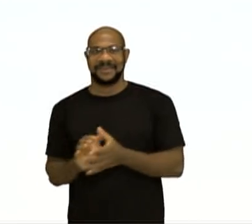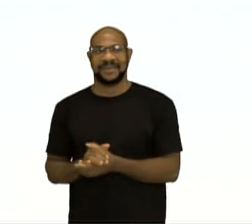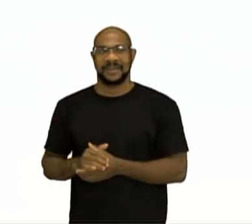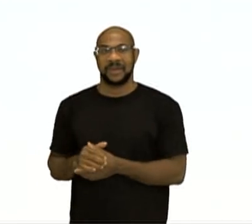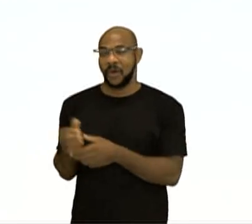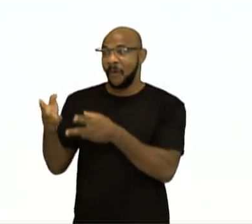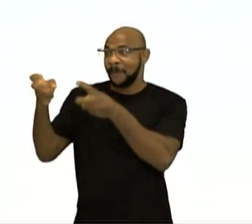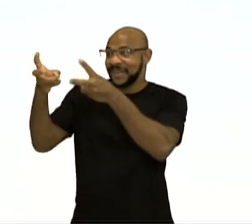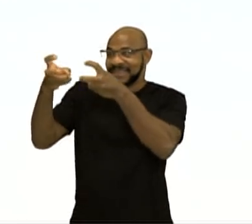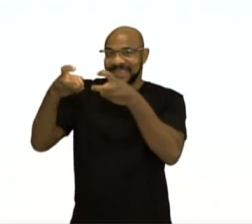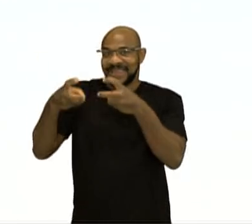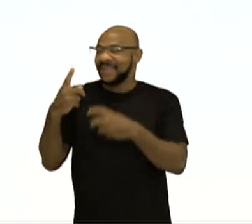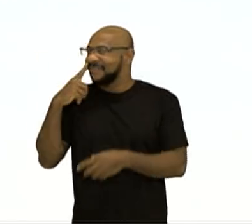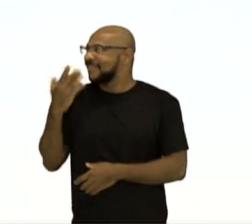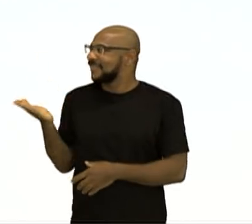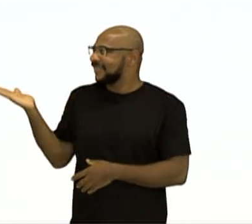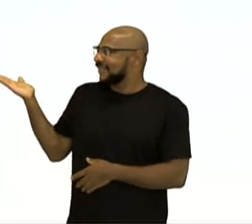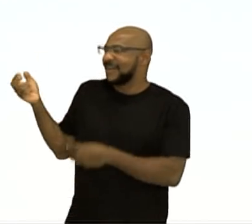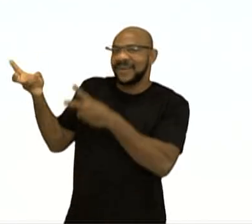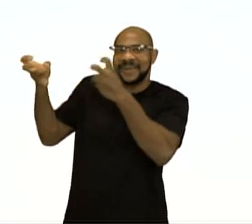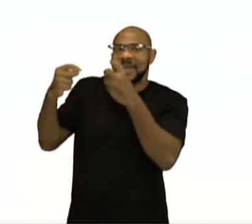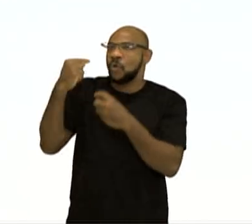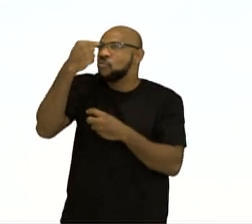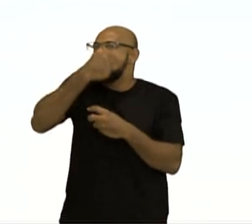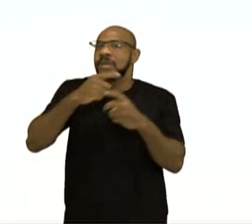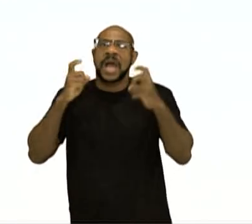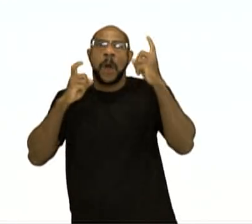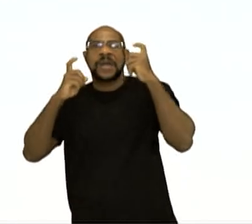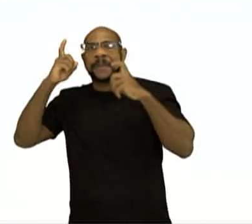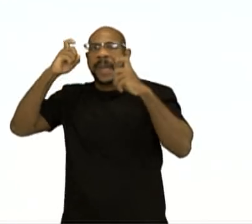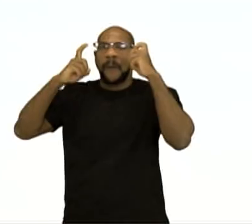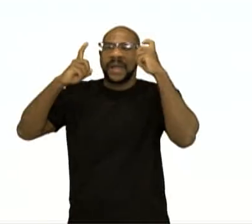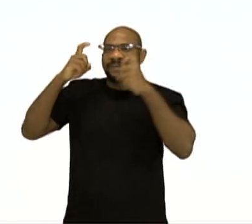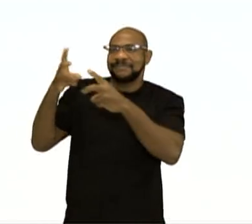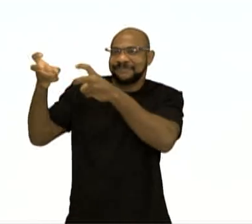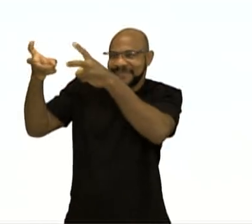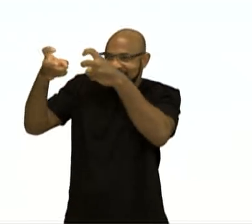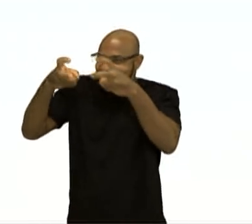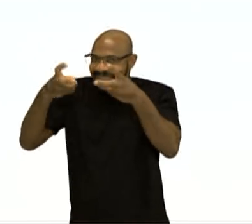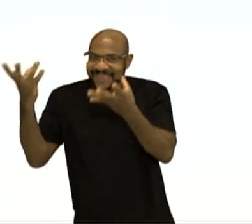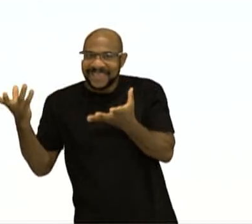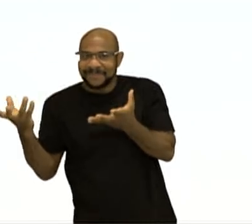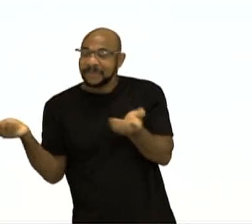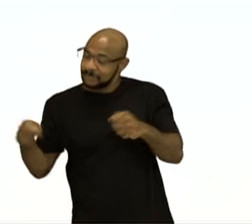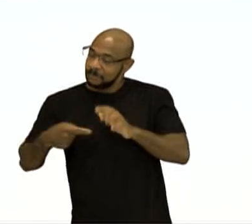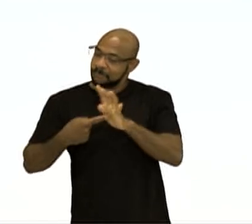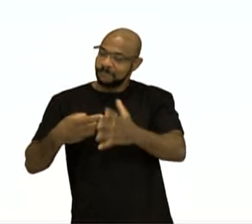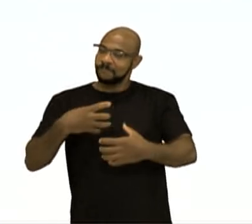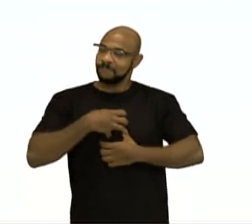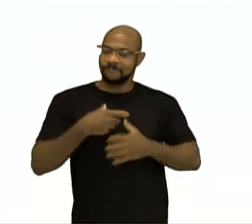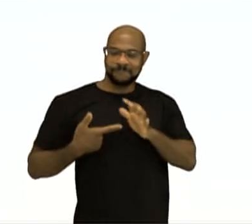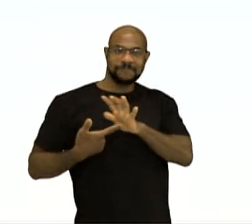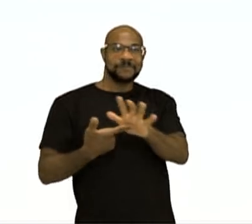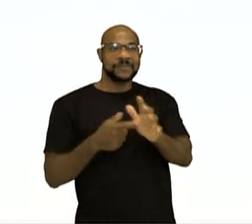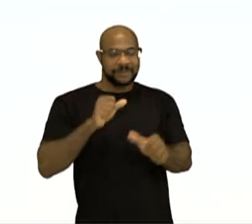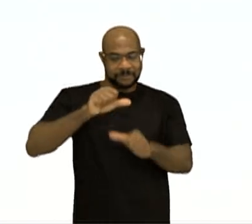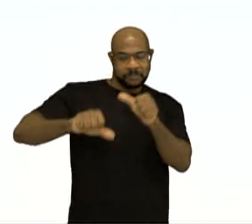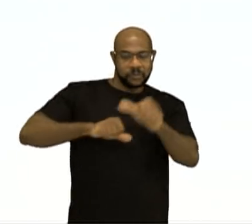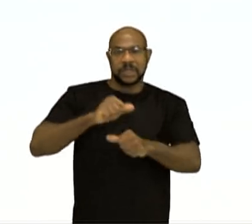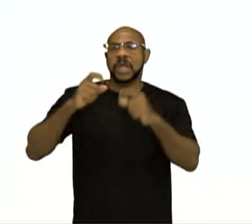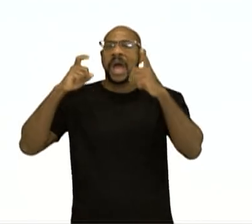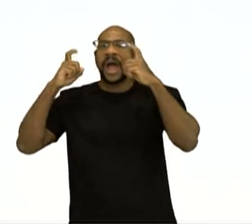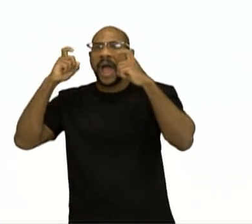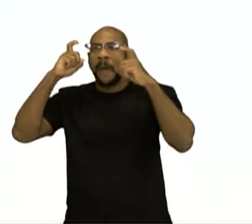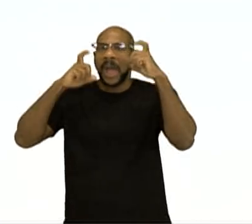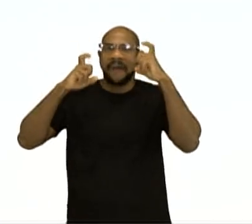observe que você mudando ali algumas coisas, né, nesse personagem, você vai mudando a expressão